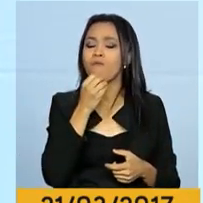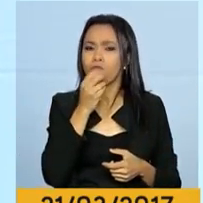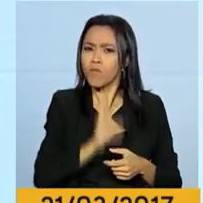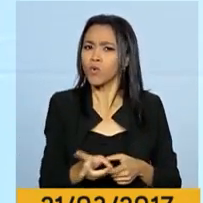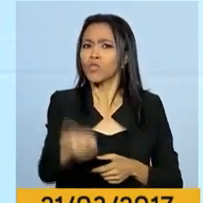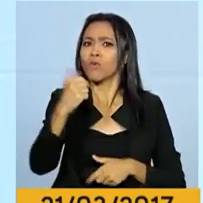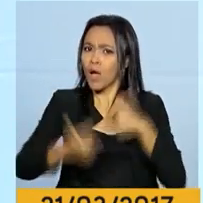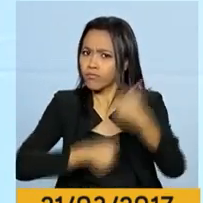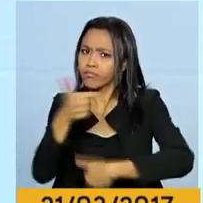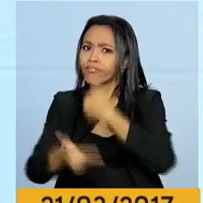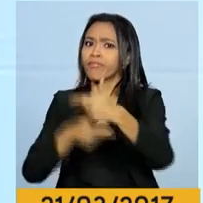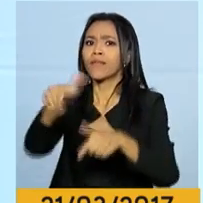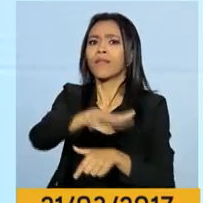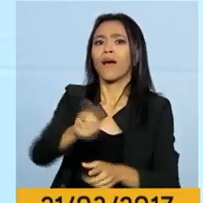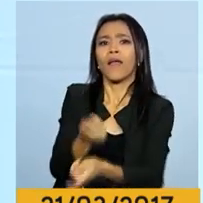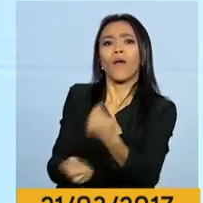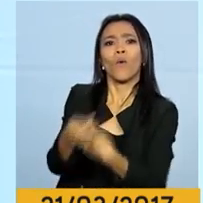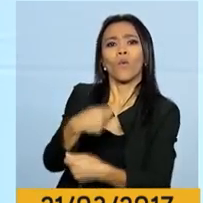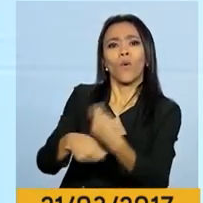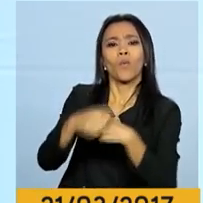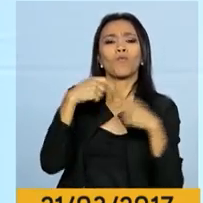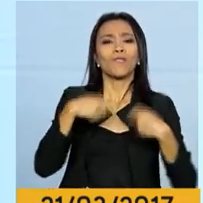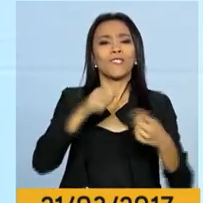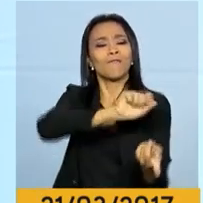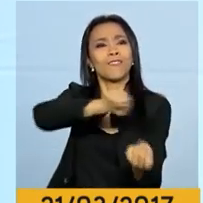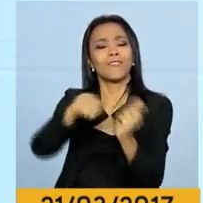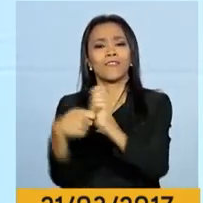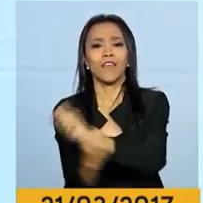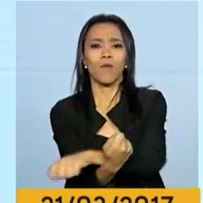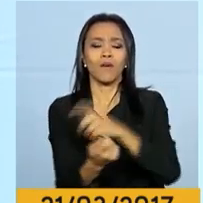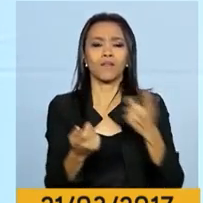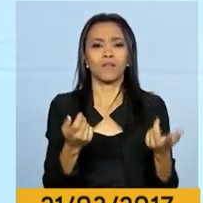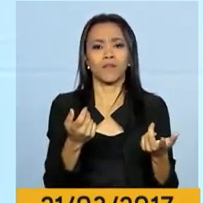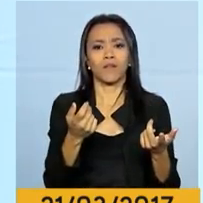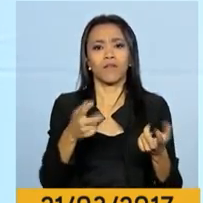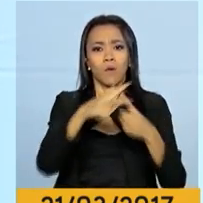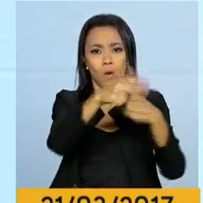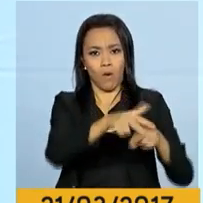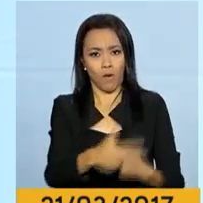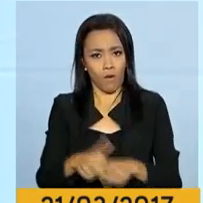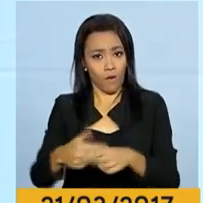para tanto, é preciso uma readequação da legislação trabalhista,